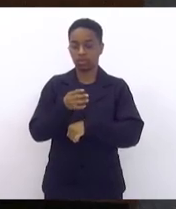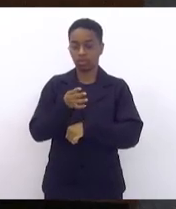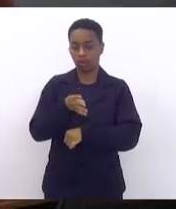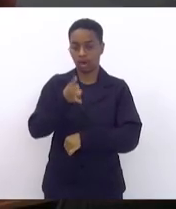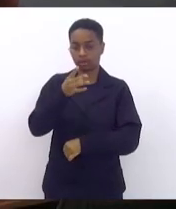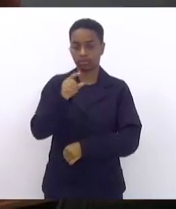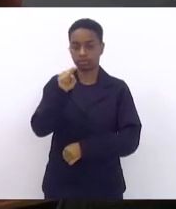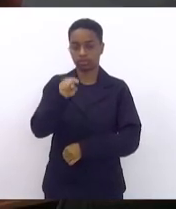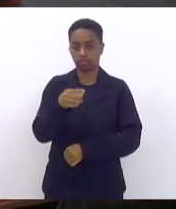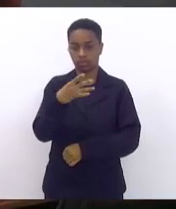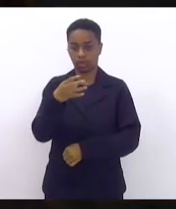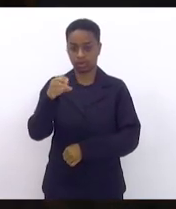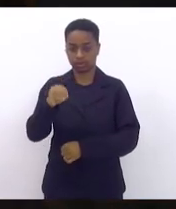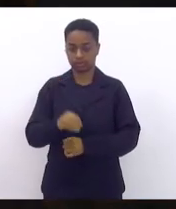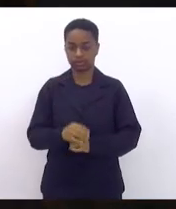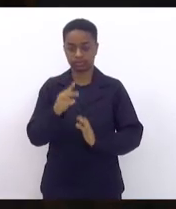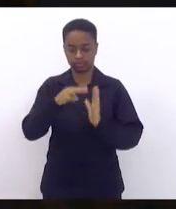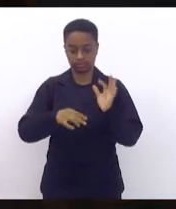minutos